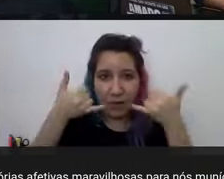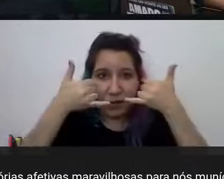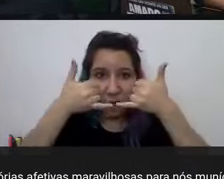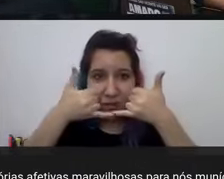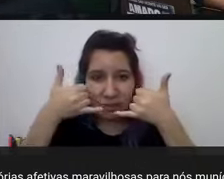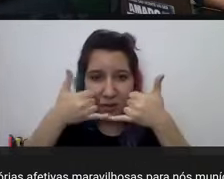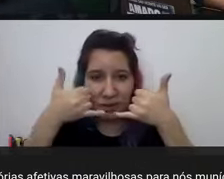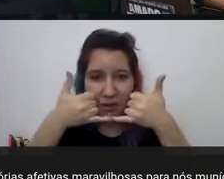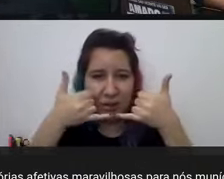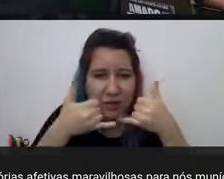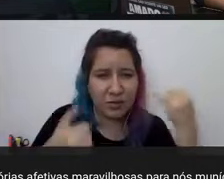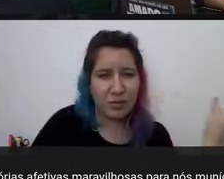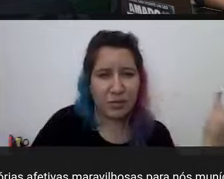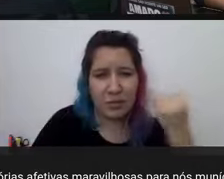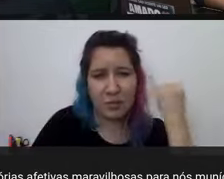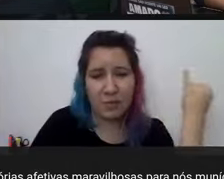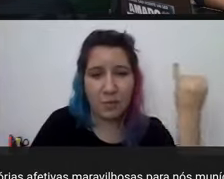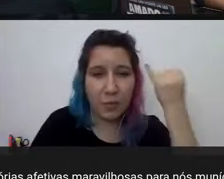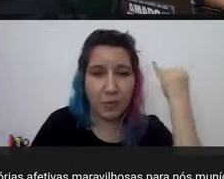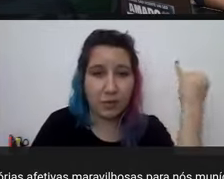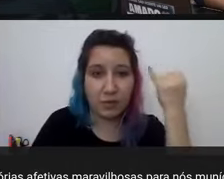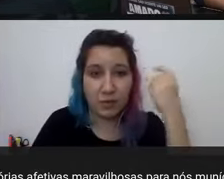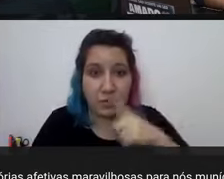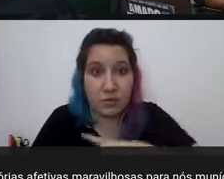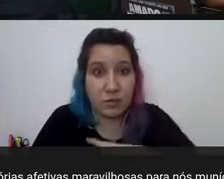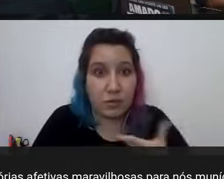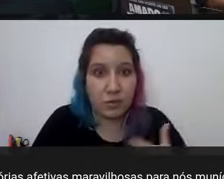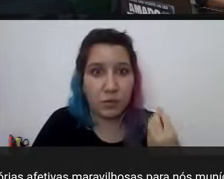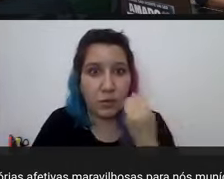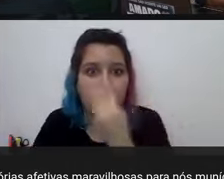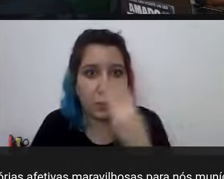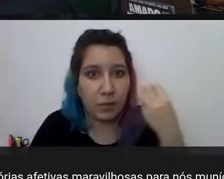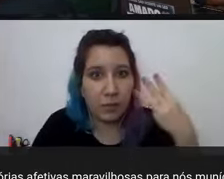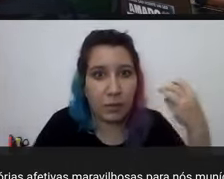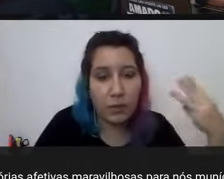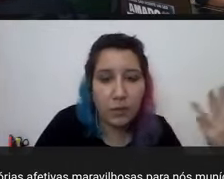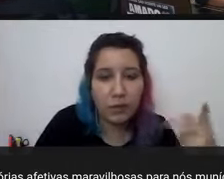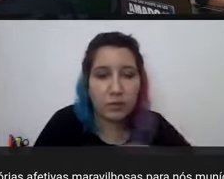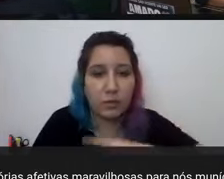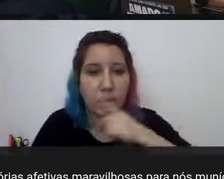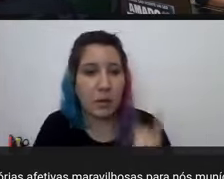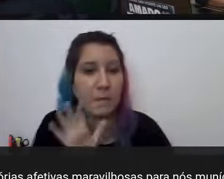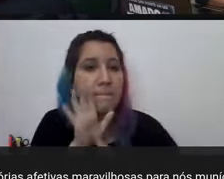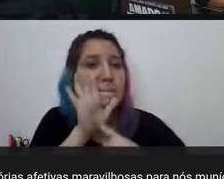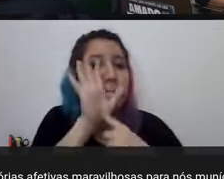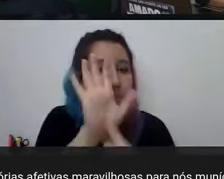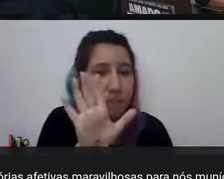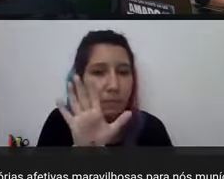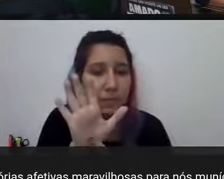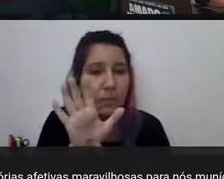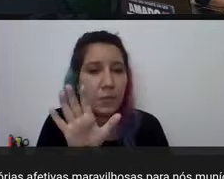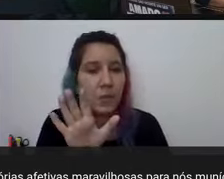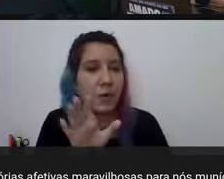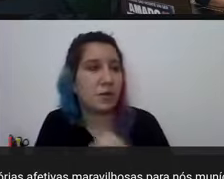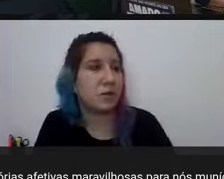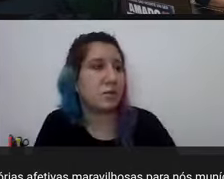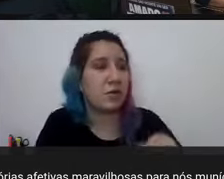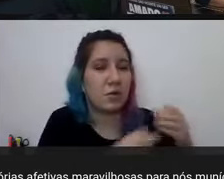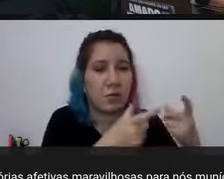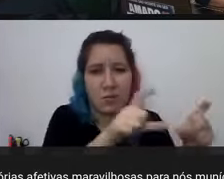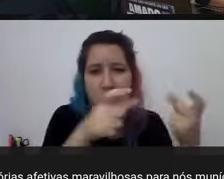ao vivo aqui, e a cidade não tem um site de turismo que fala dos atrativos, dos meios de hospedagem,